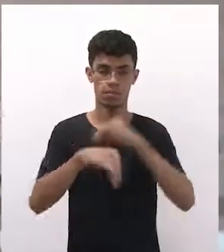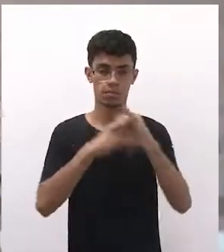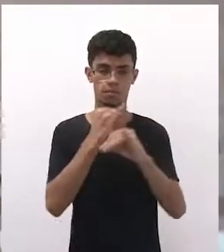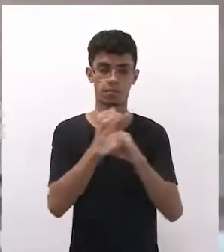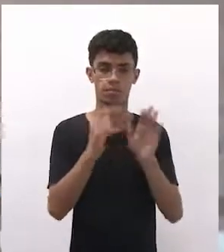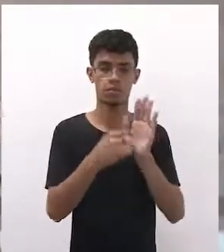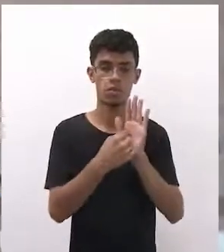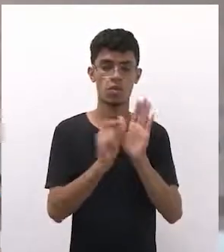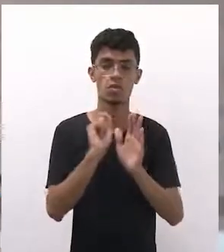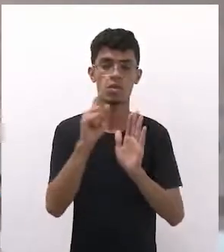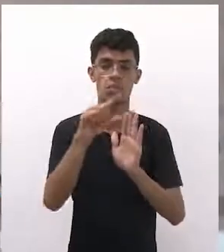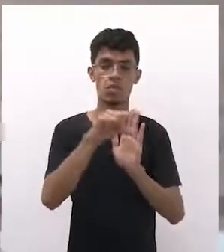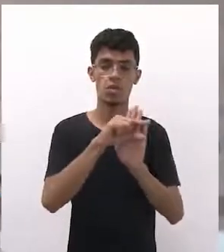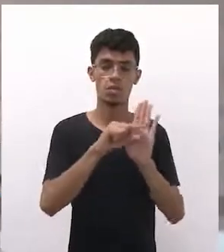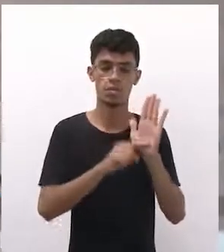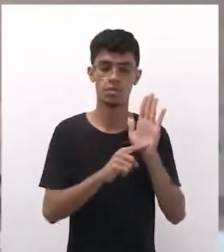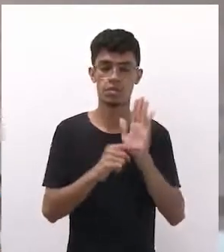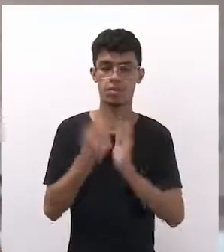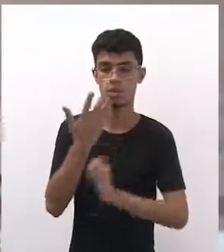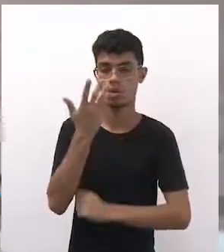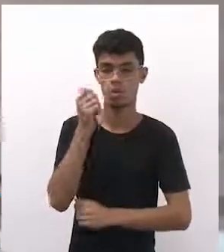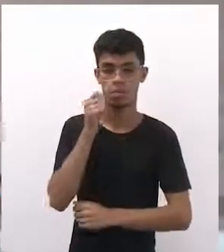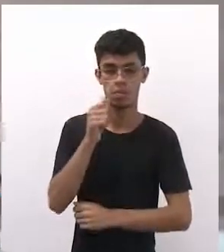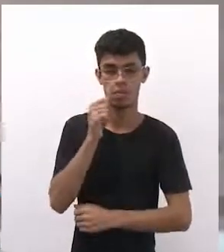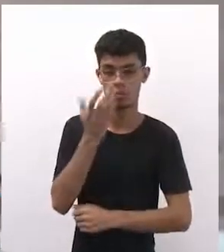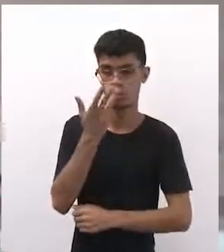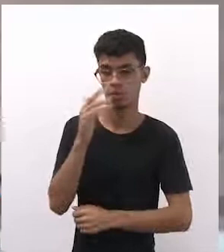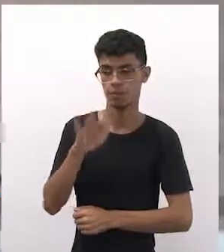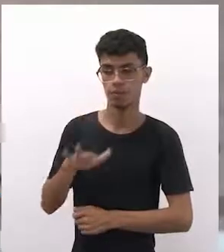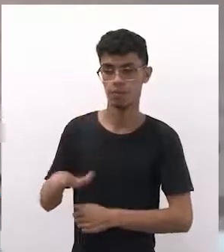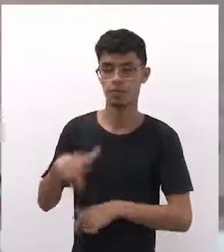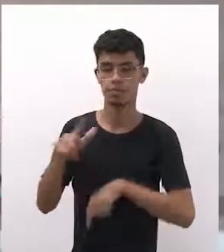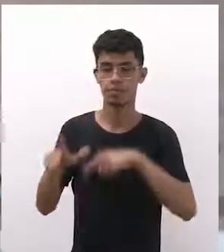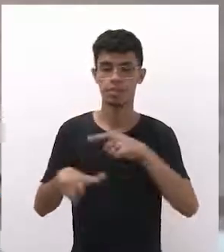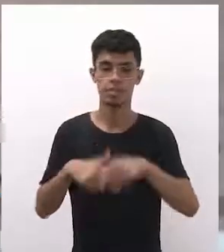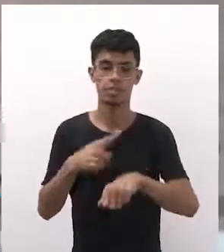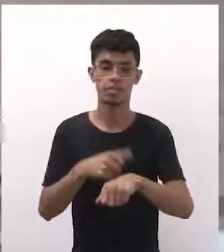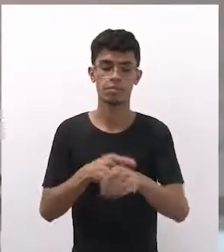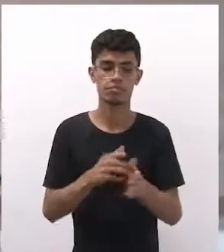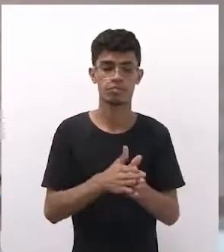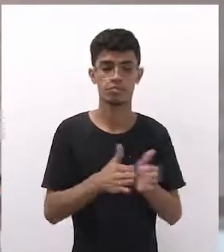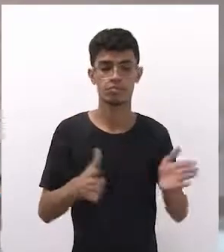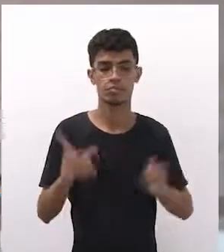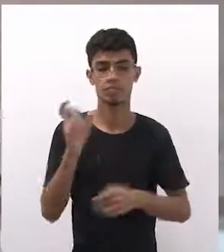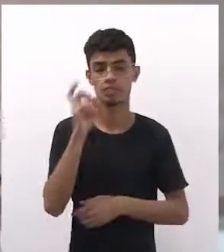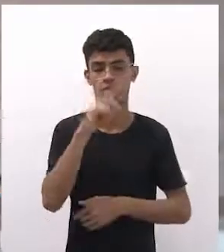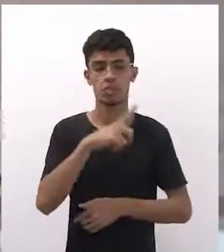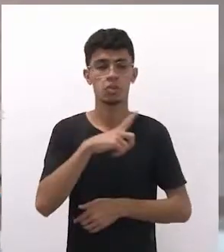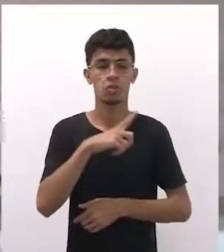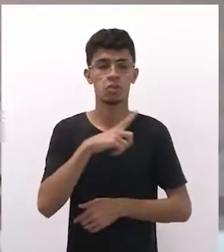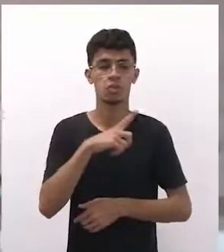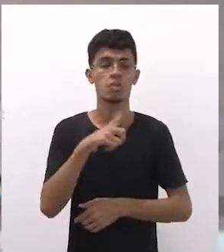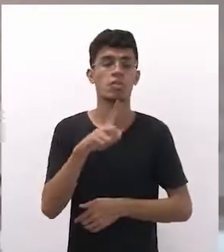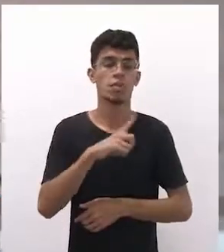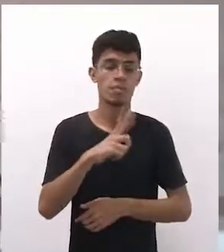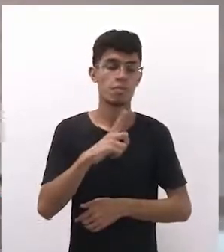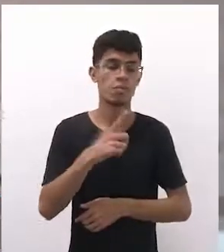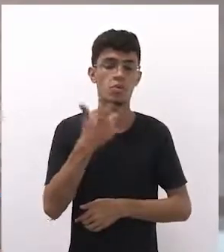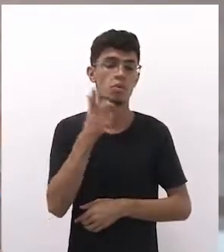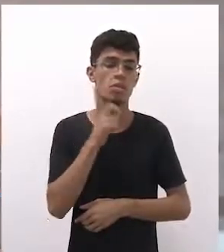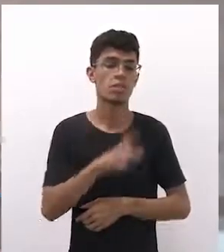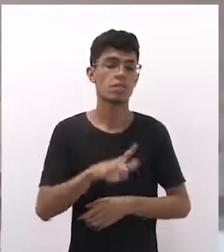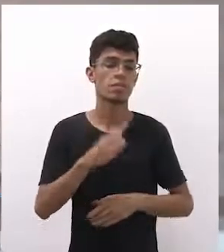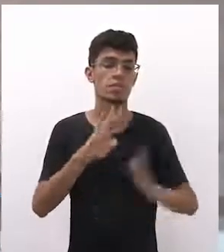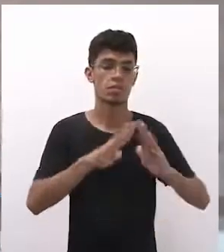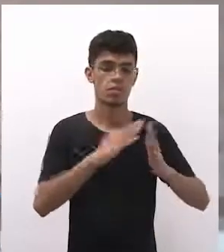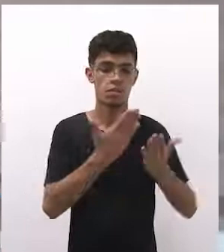essas meninas são submetidas a jornadas super extensas, que acabam tendo dificuldade de frequentar a escola, não tem férias,